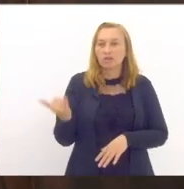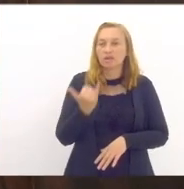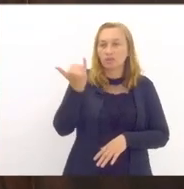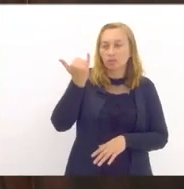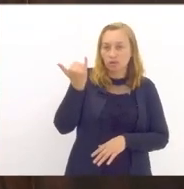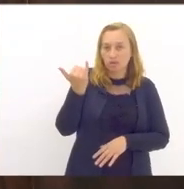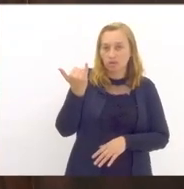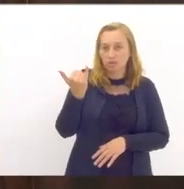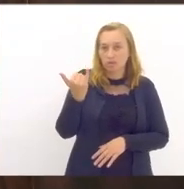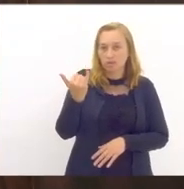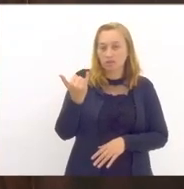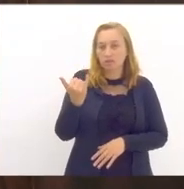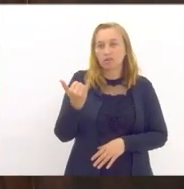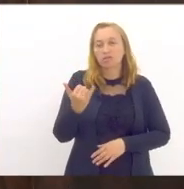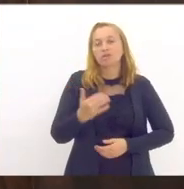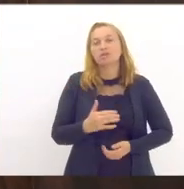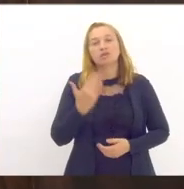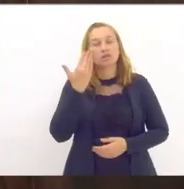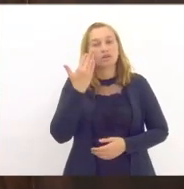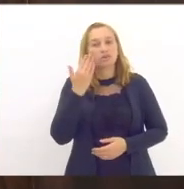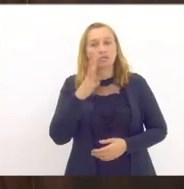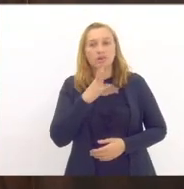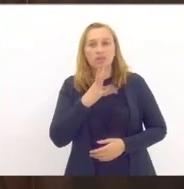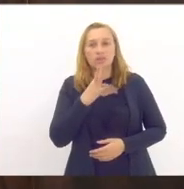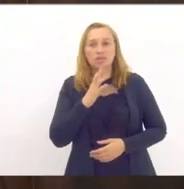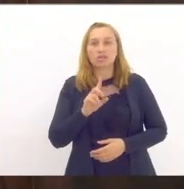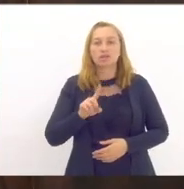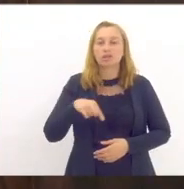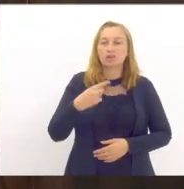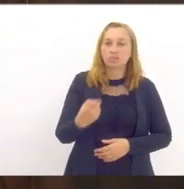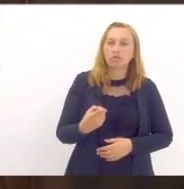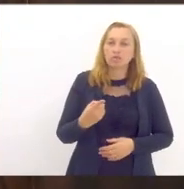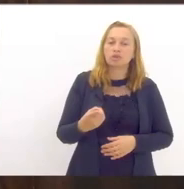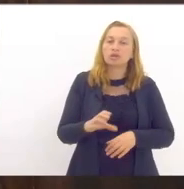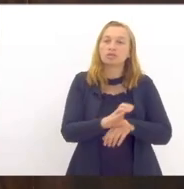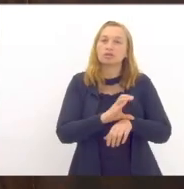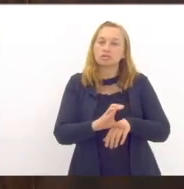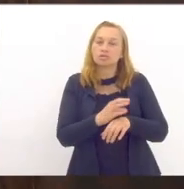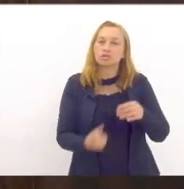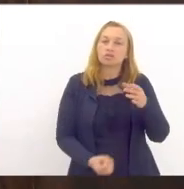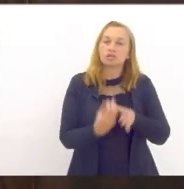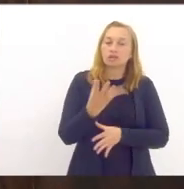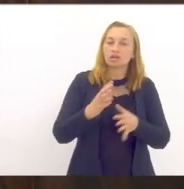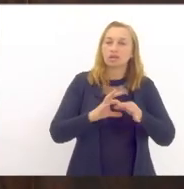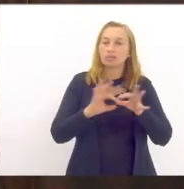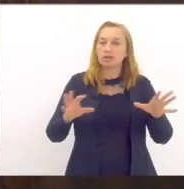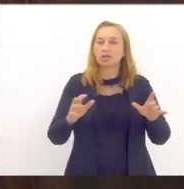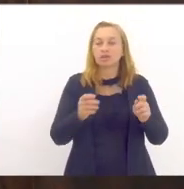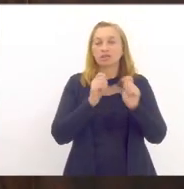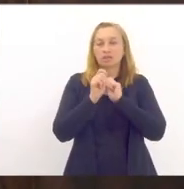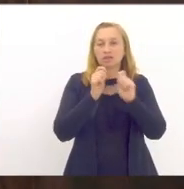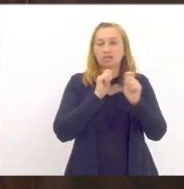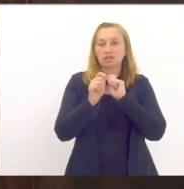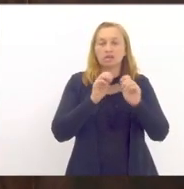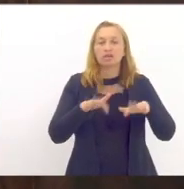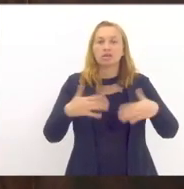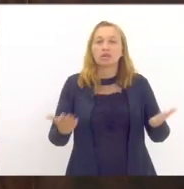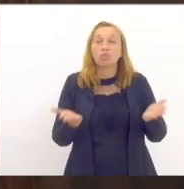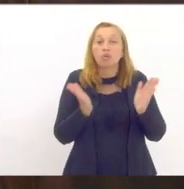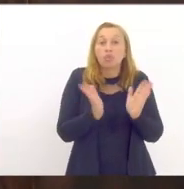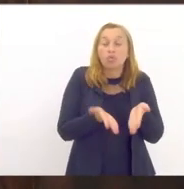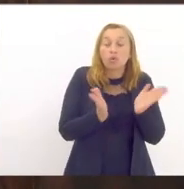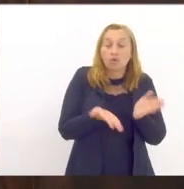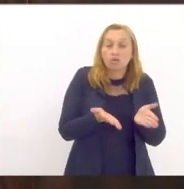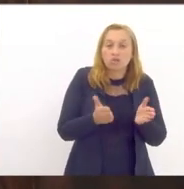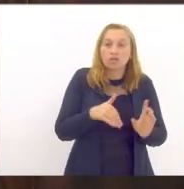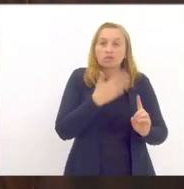importante de ser sabido, e, finalmente, após as constituições, a garantia da liberdade da imprensa. Então, hoje,